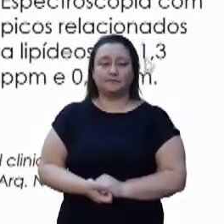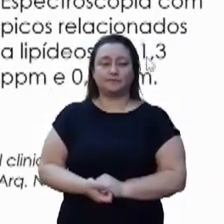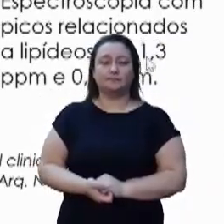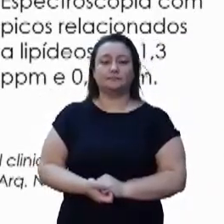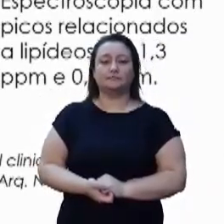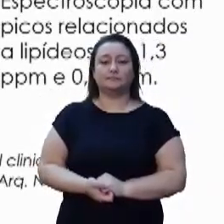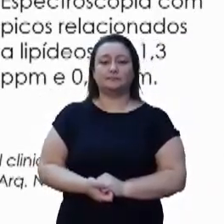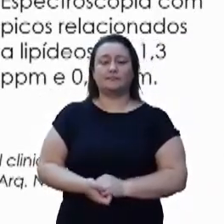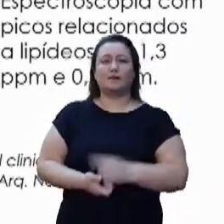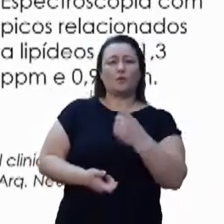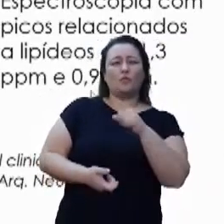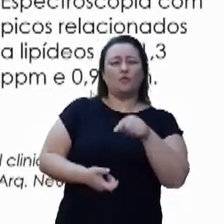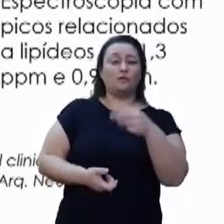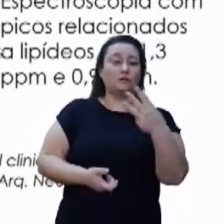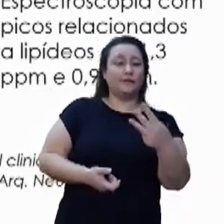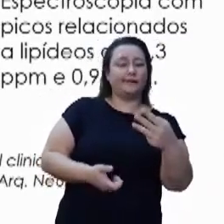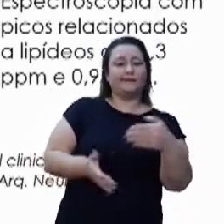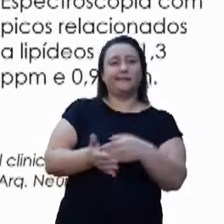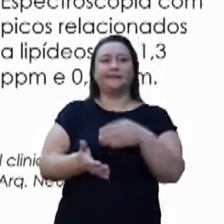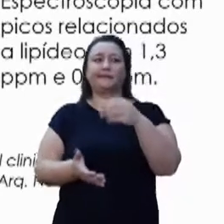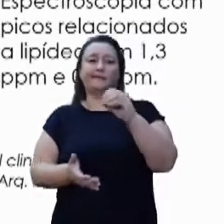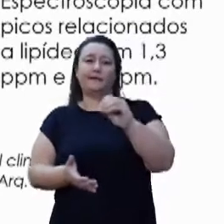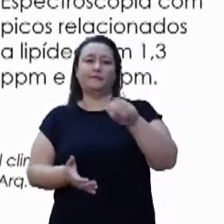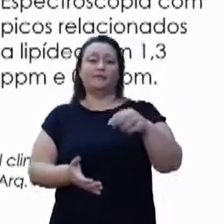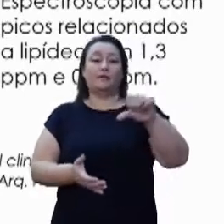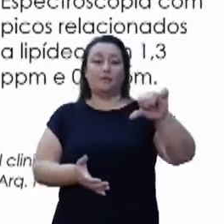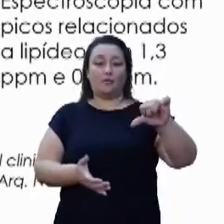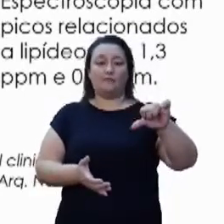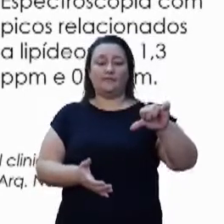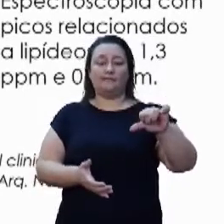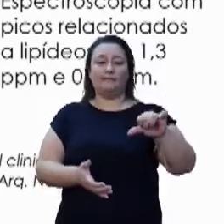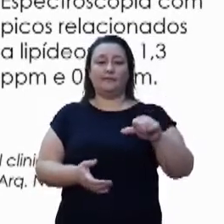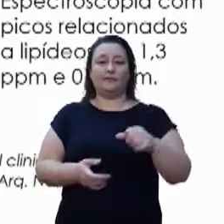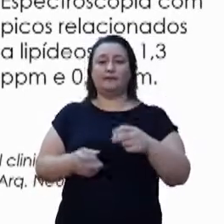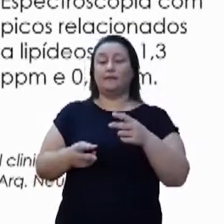em 1,3 e 0,9 ppm, que não são observados